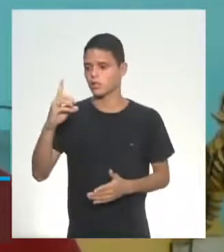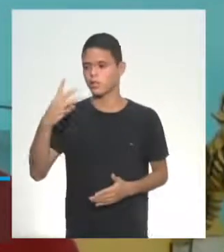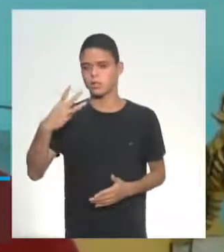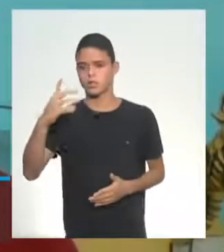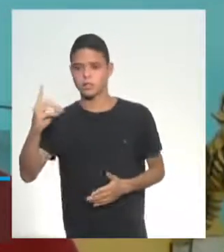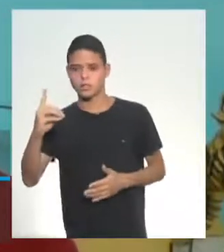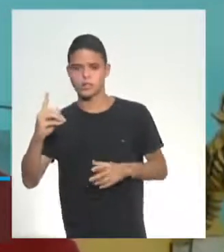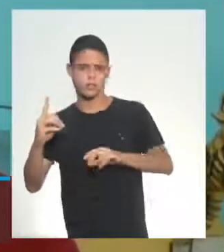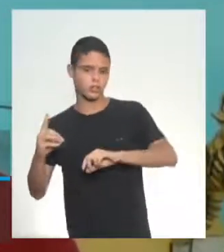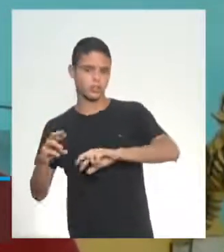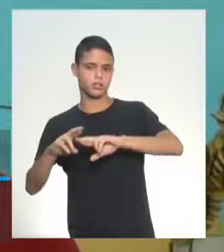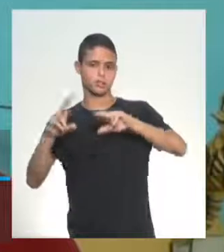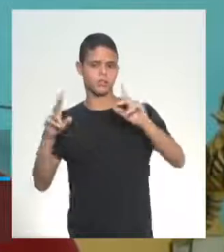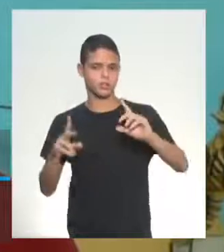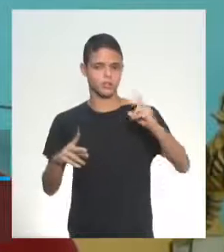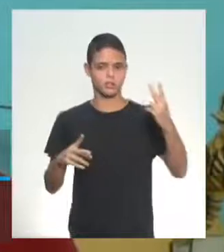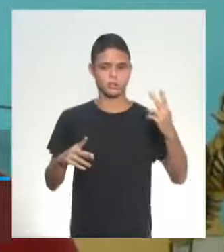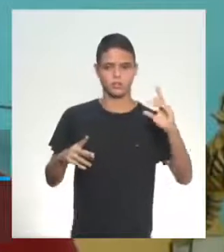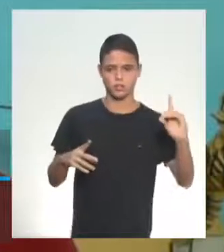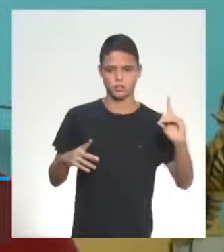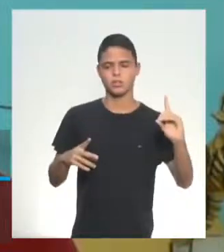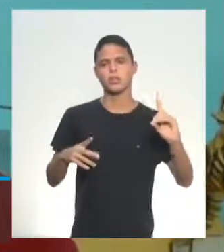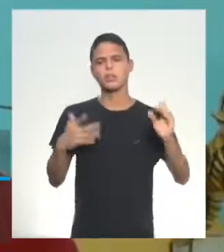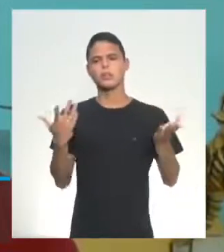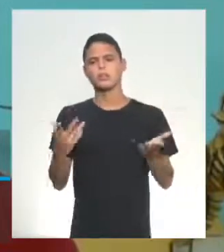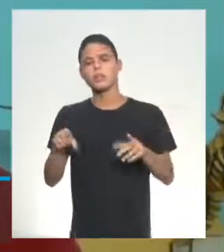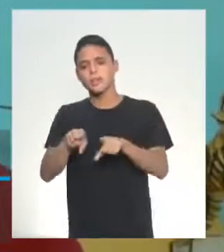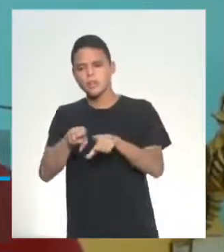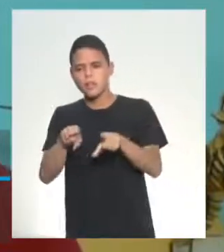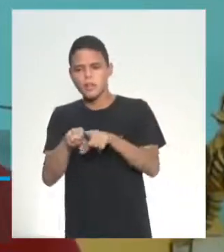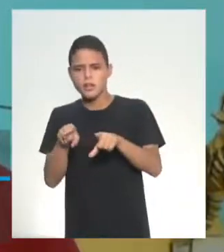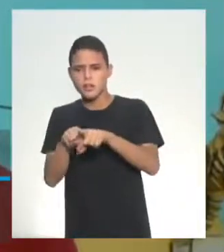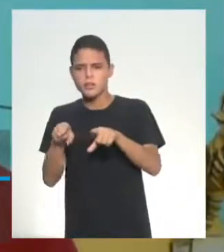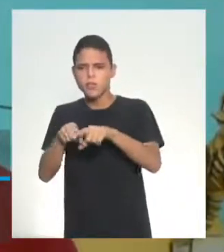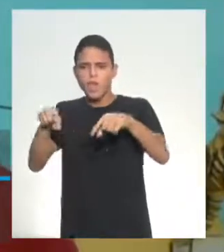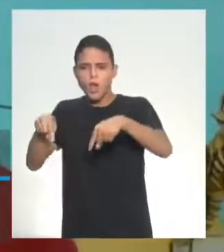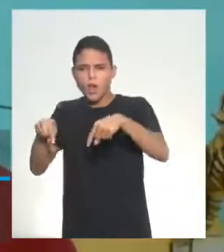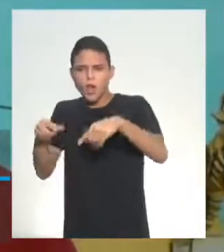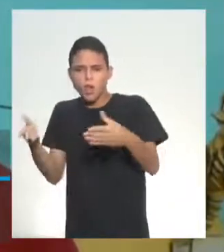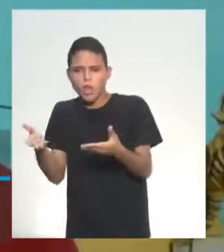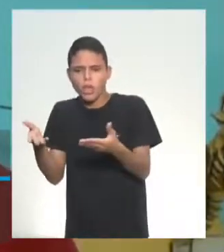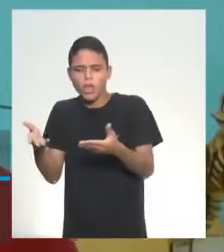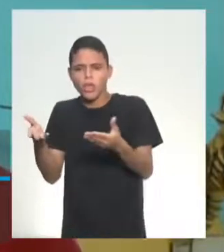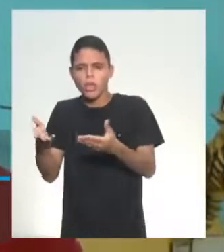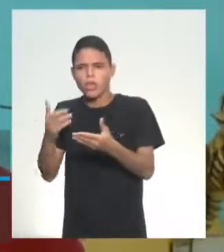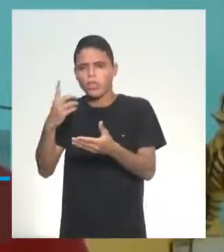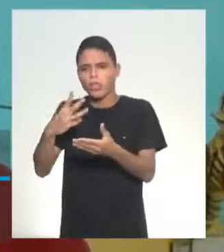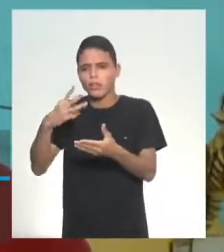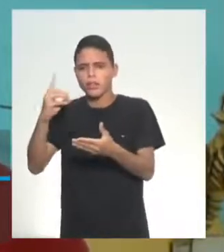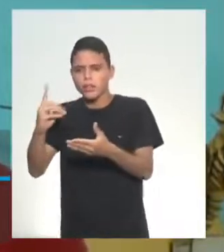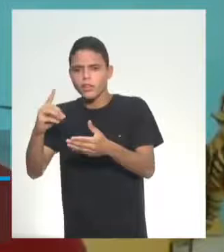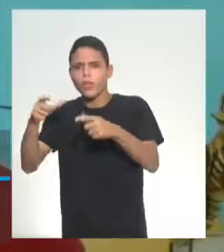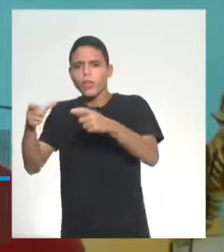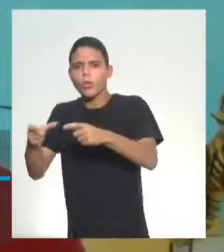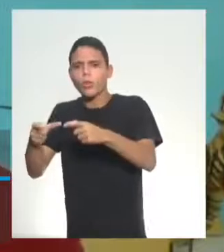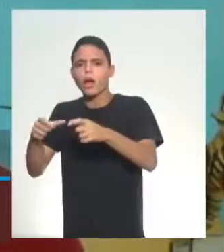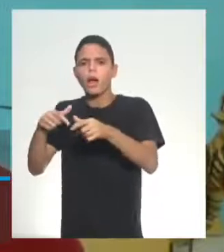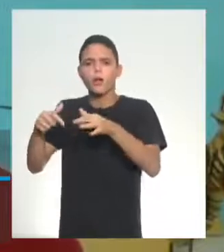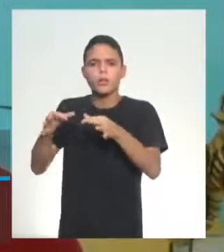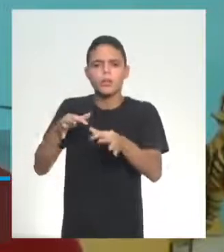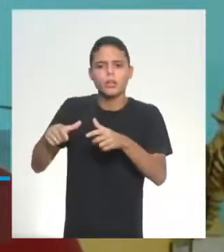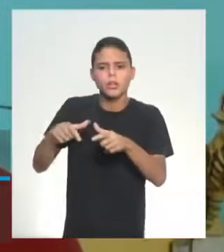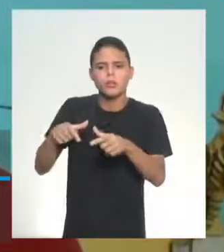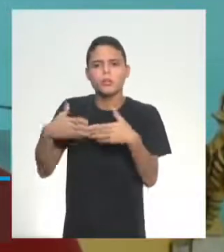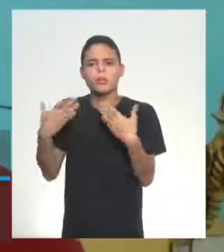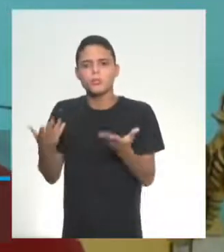gente falou um pouquinho sobre a impressão 3D, onde que ela é utilizada hoje, e é por isso que eu quero já, desde o início